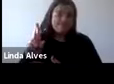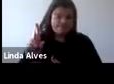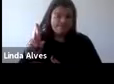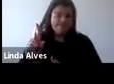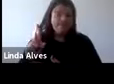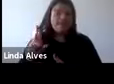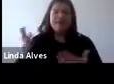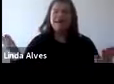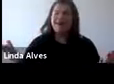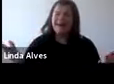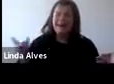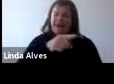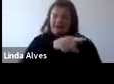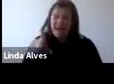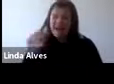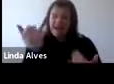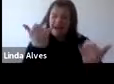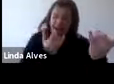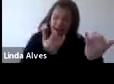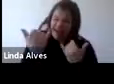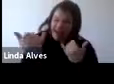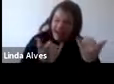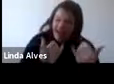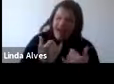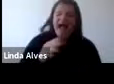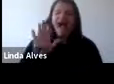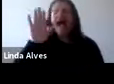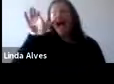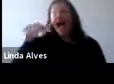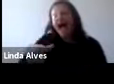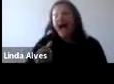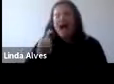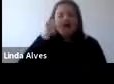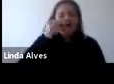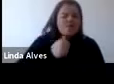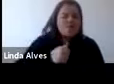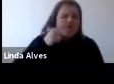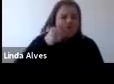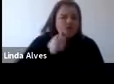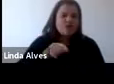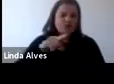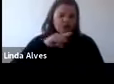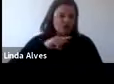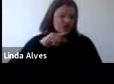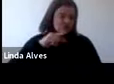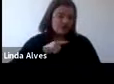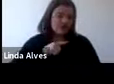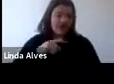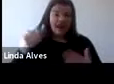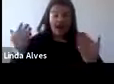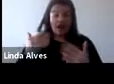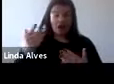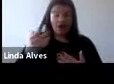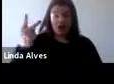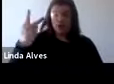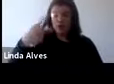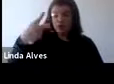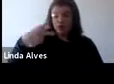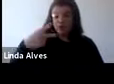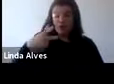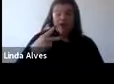não me venham dizer que porque as mulheres obtiveram dupla parcela do